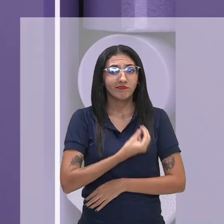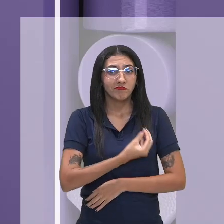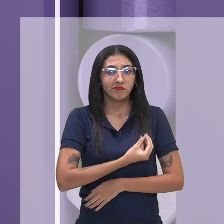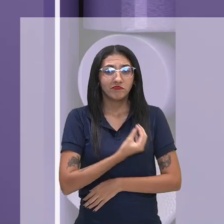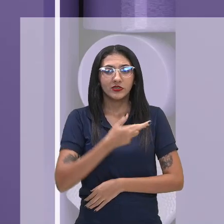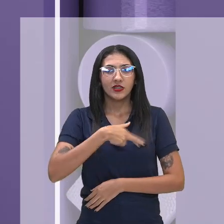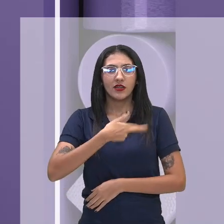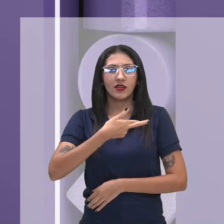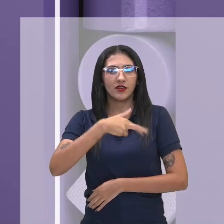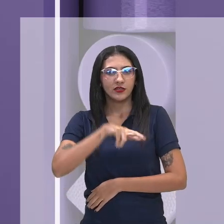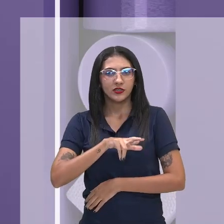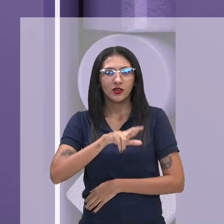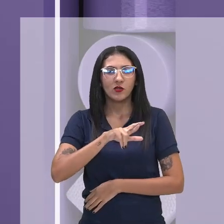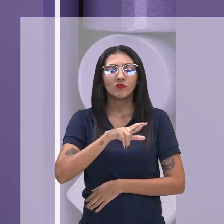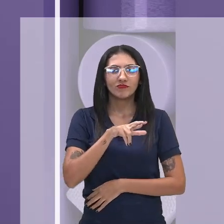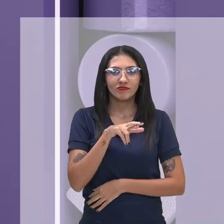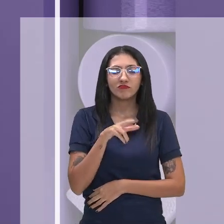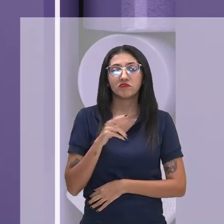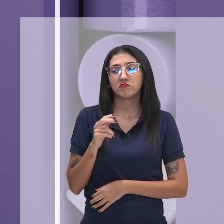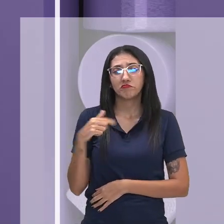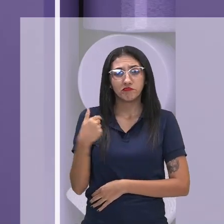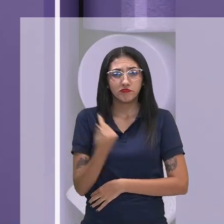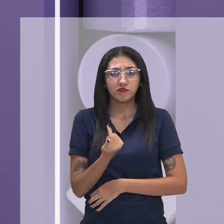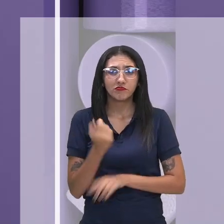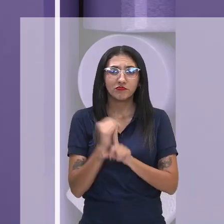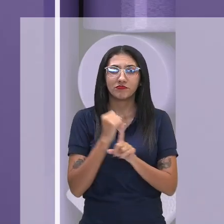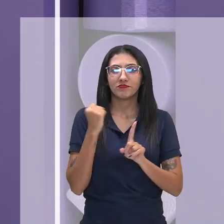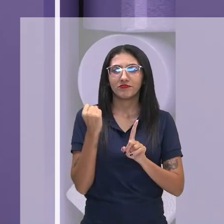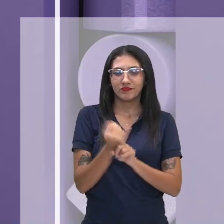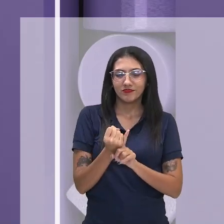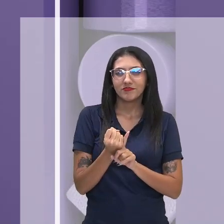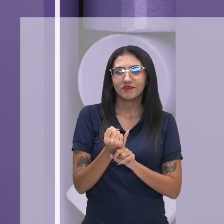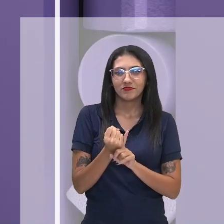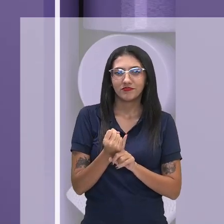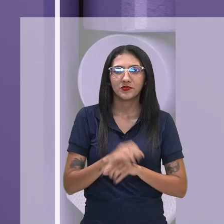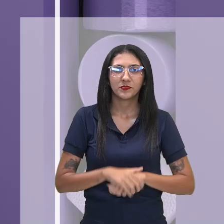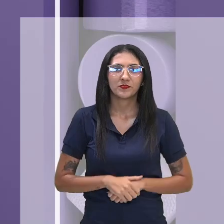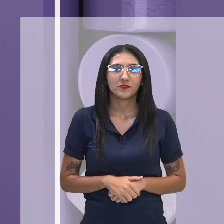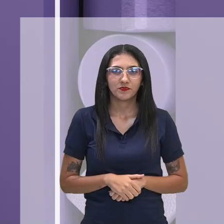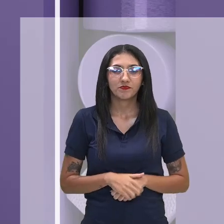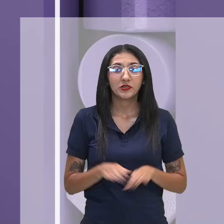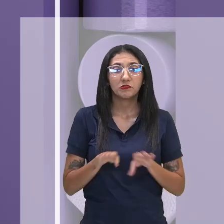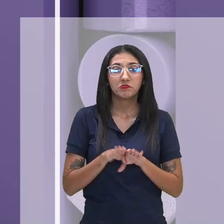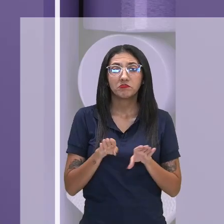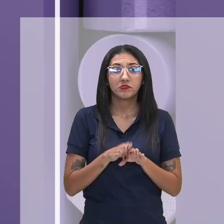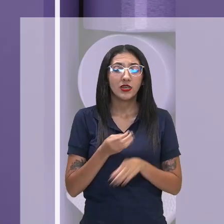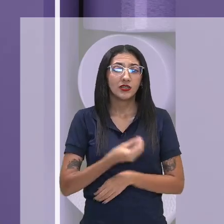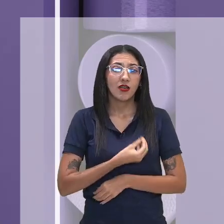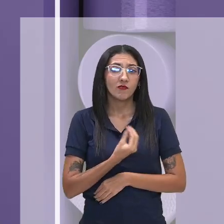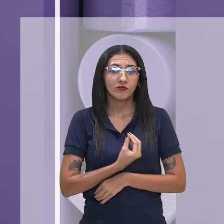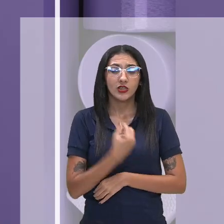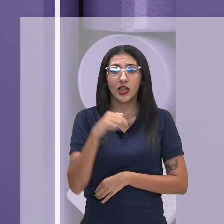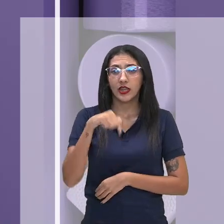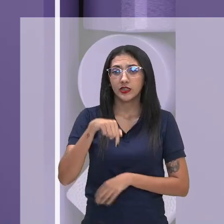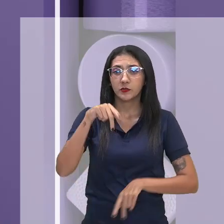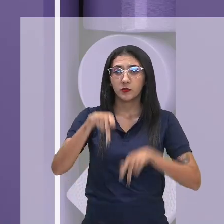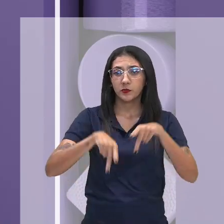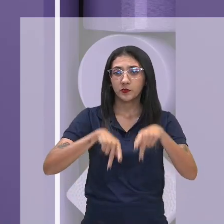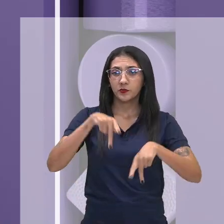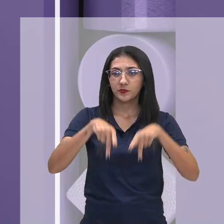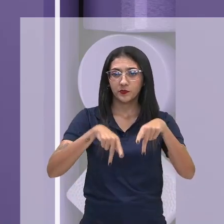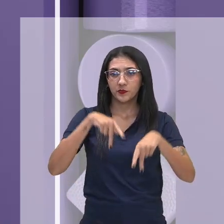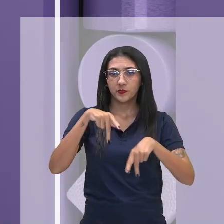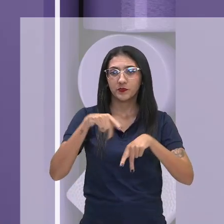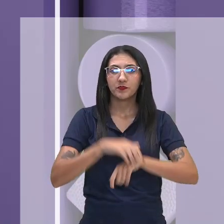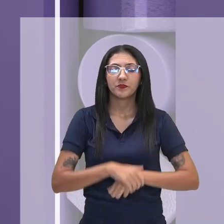na vida da sociedade em que nós vivemos, na vida do nosso povo, porque a